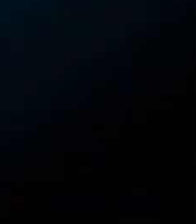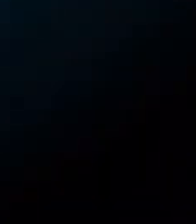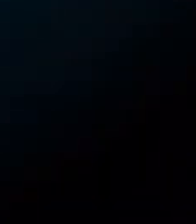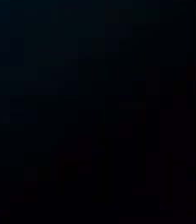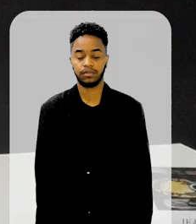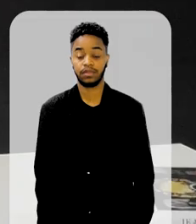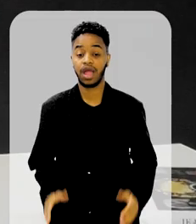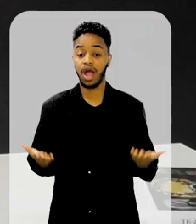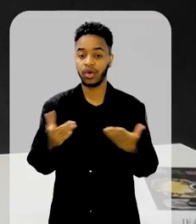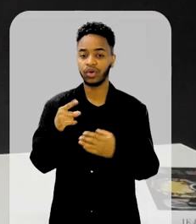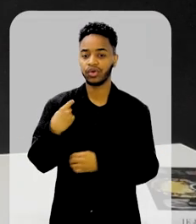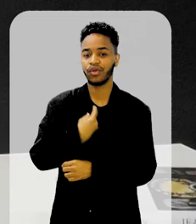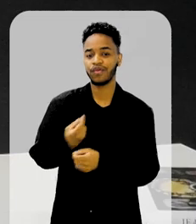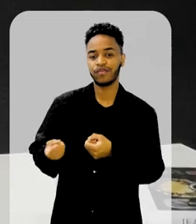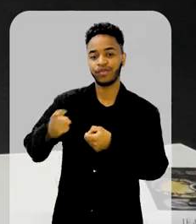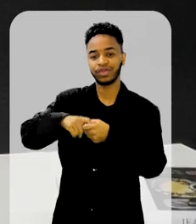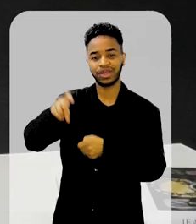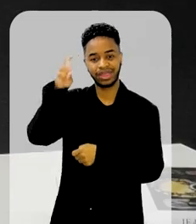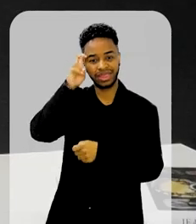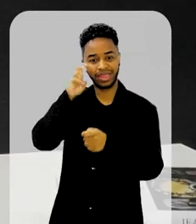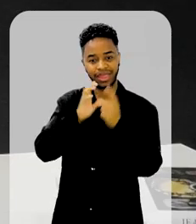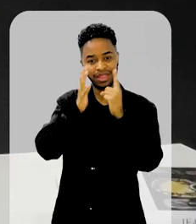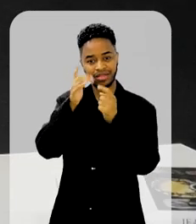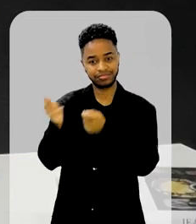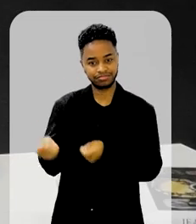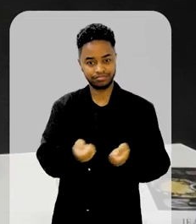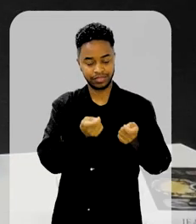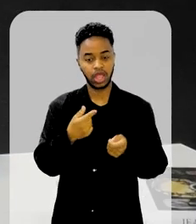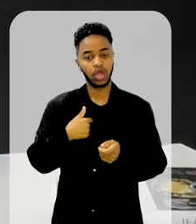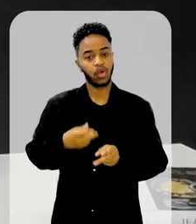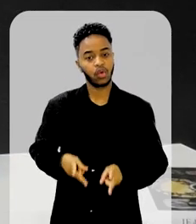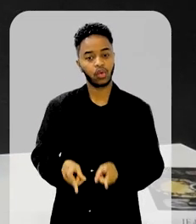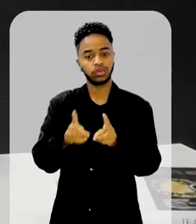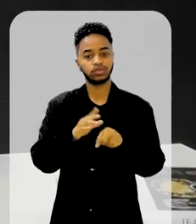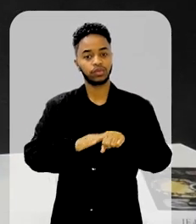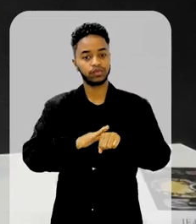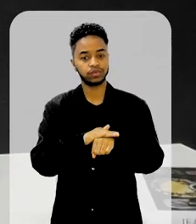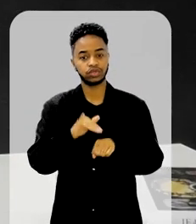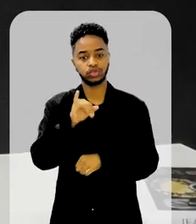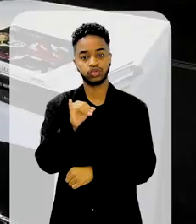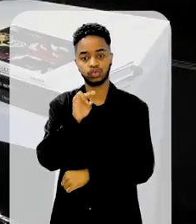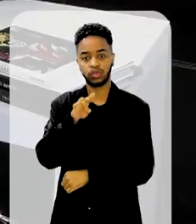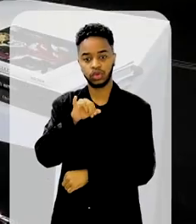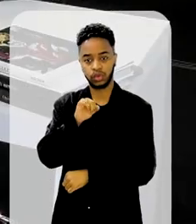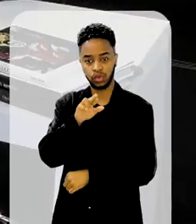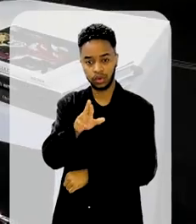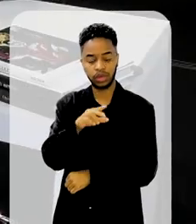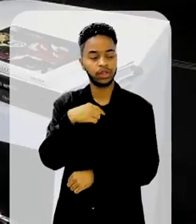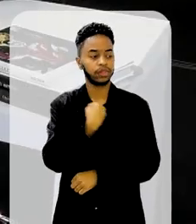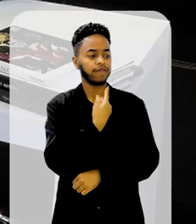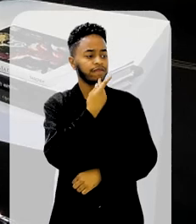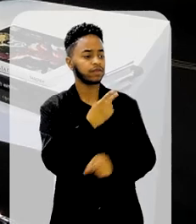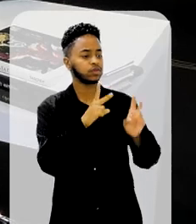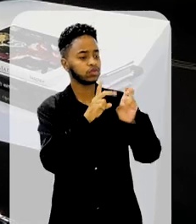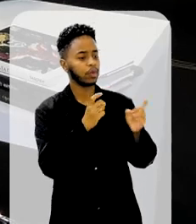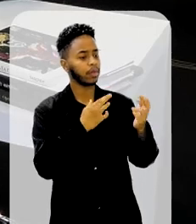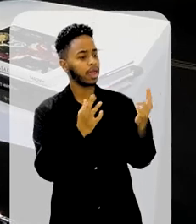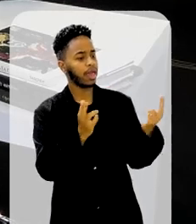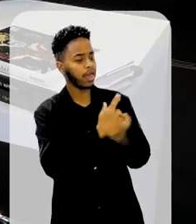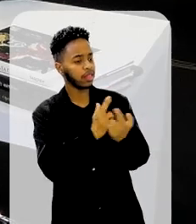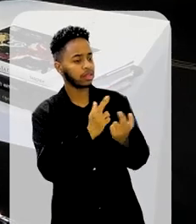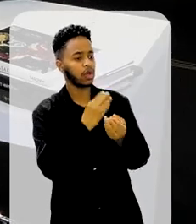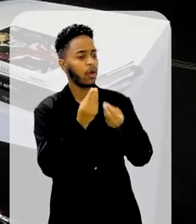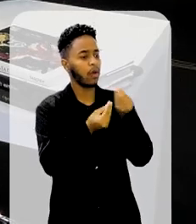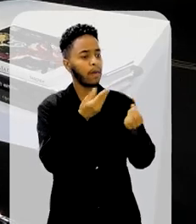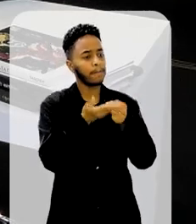shal Voltamos com o Quintas com Quintais e eu sigo conversando com Júnior shal Júnior a gente estava falando dessa relação